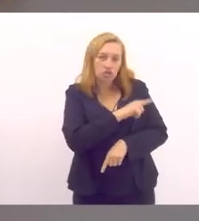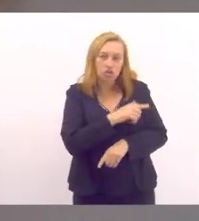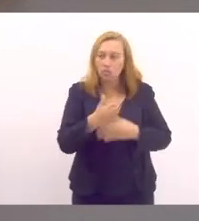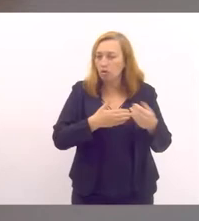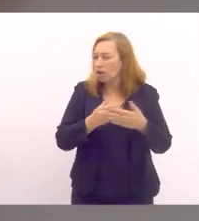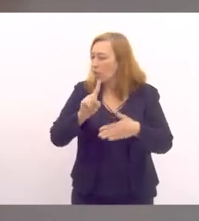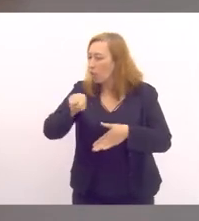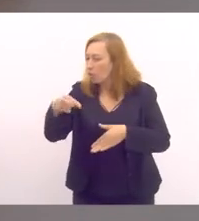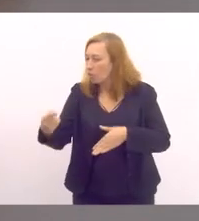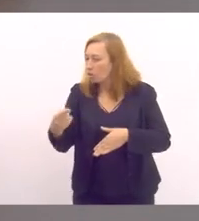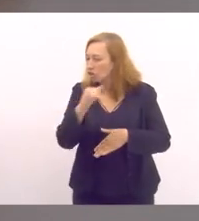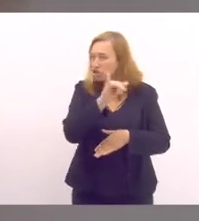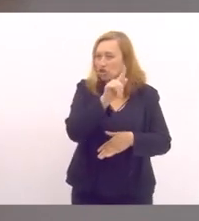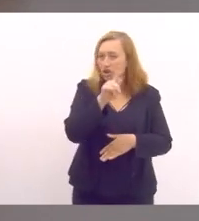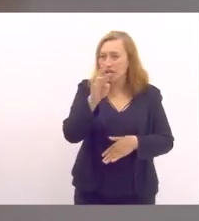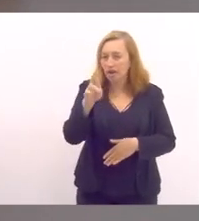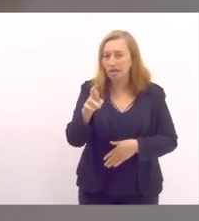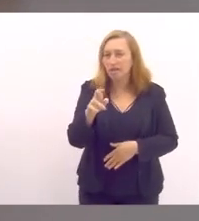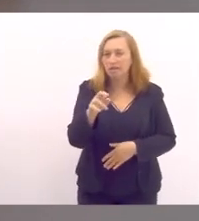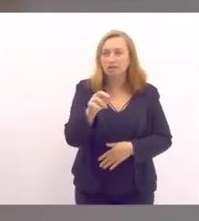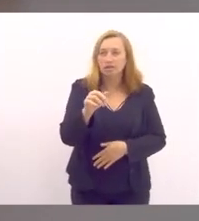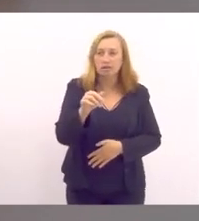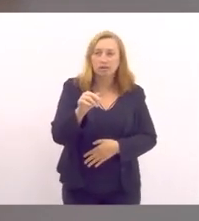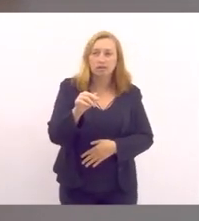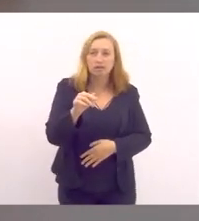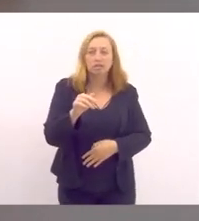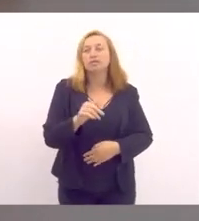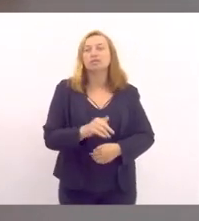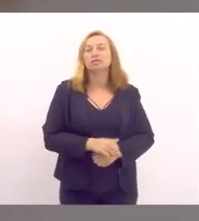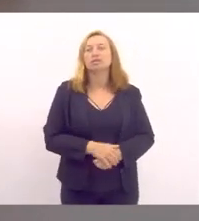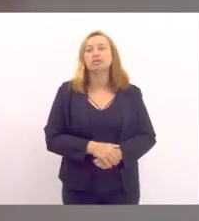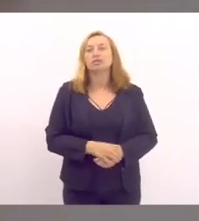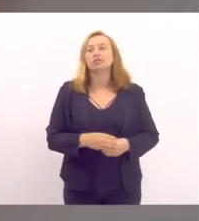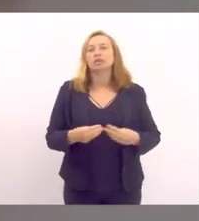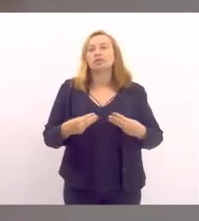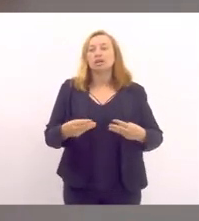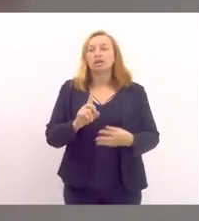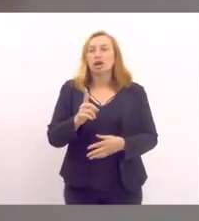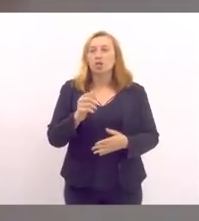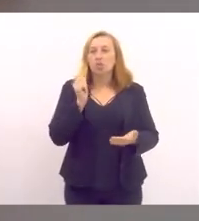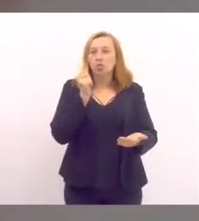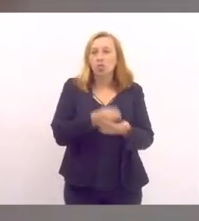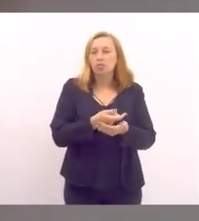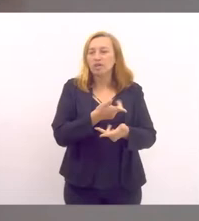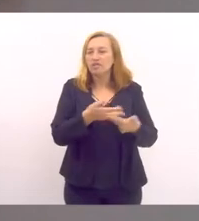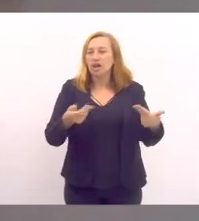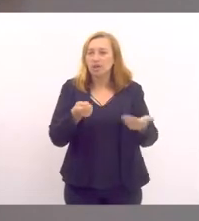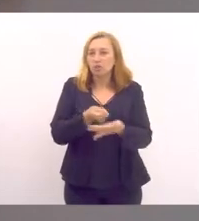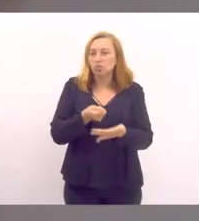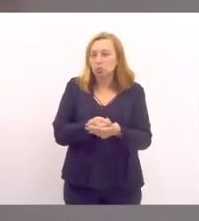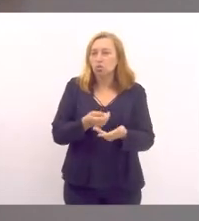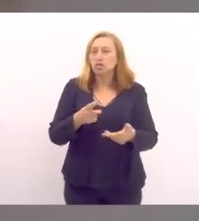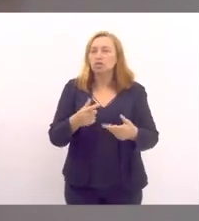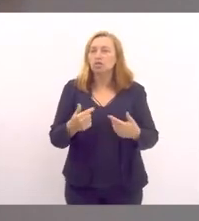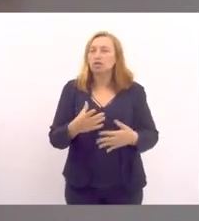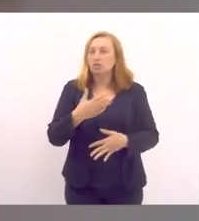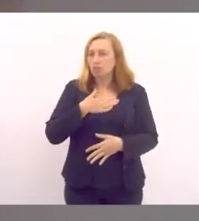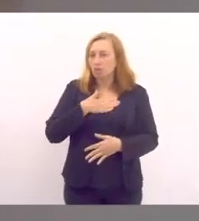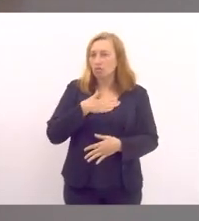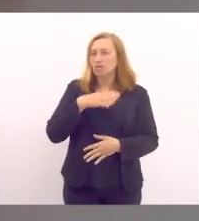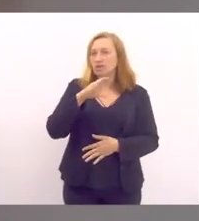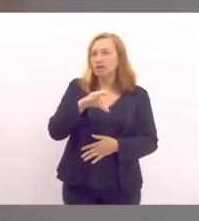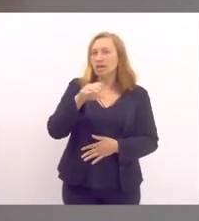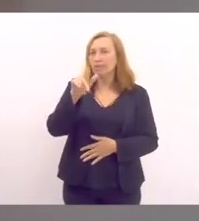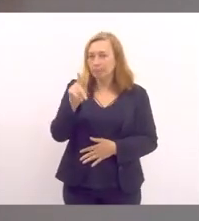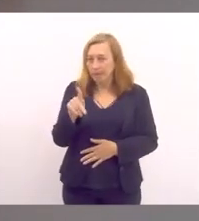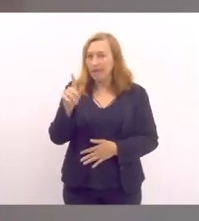outro que esteja na IGR, estamos sujeitos, porque nós assinamos para o Ministério lá que nós vamos cumprir uma série de exigências. Então, está no meu CPF, no CPF dele,